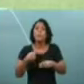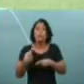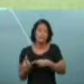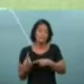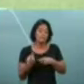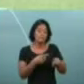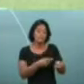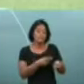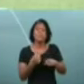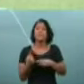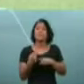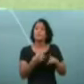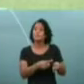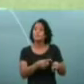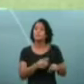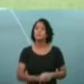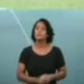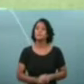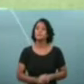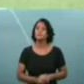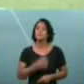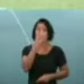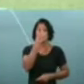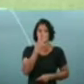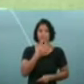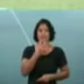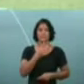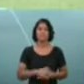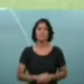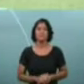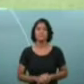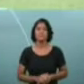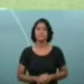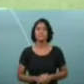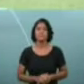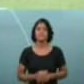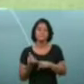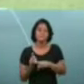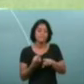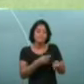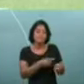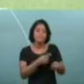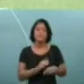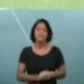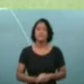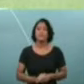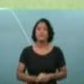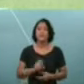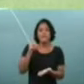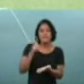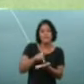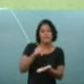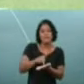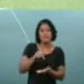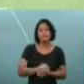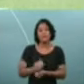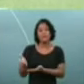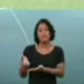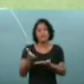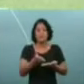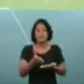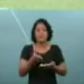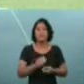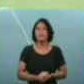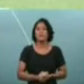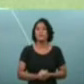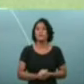eu faço uma oposição com seriedade, faço uma oposição com verdade, trazendo aqui